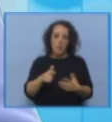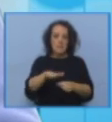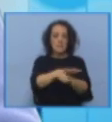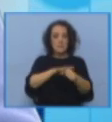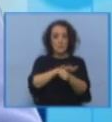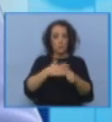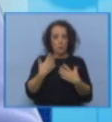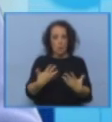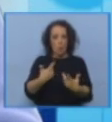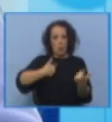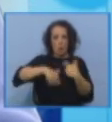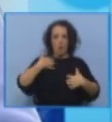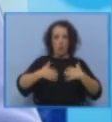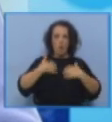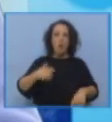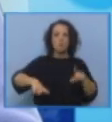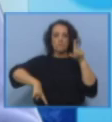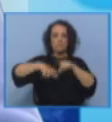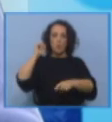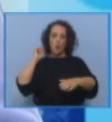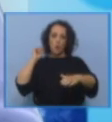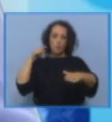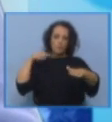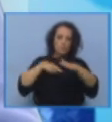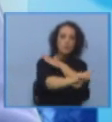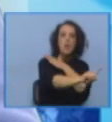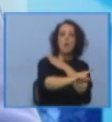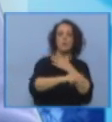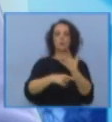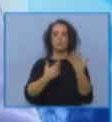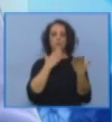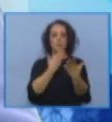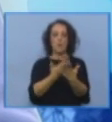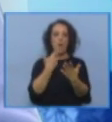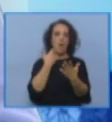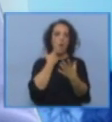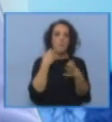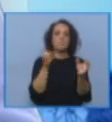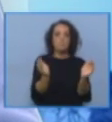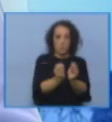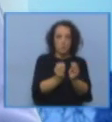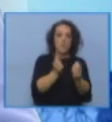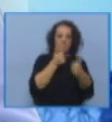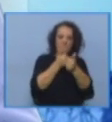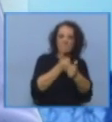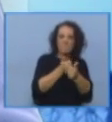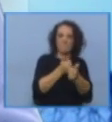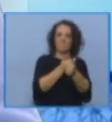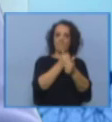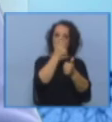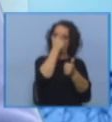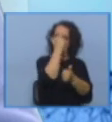que nós estamos a viver com os refugiados, que tantas vezes atinge estas minorias que são perseguidas, que